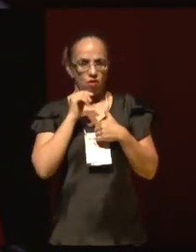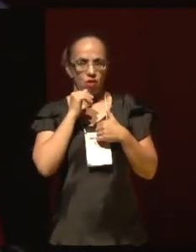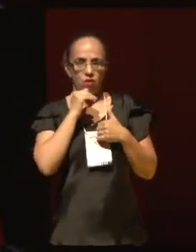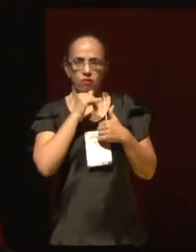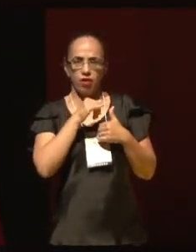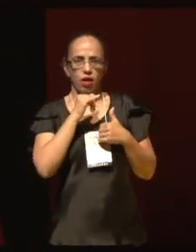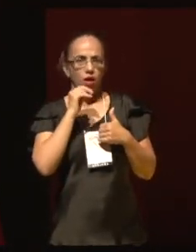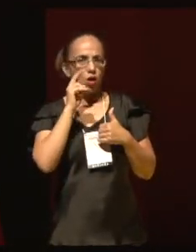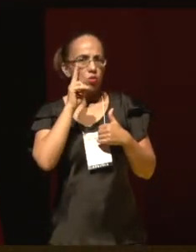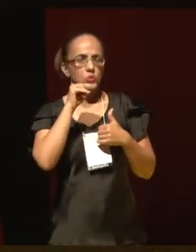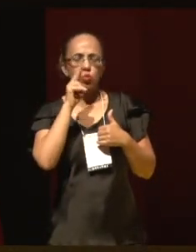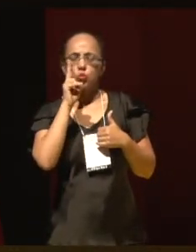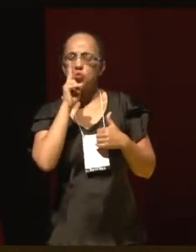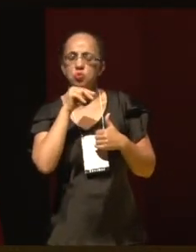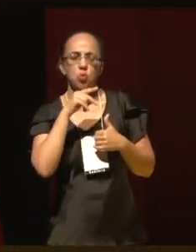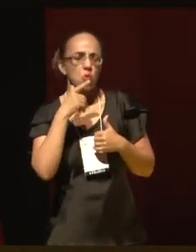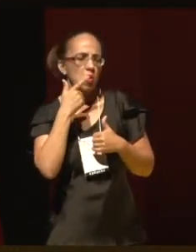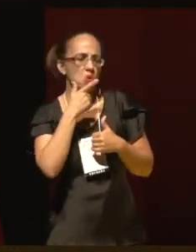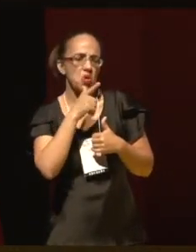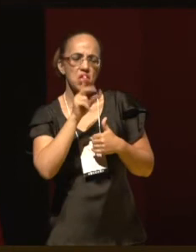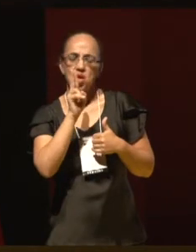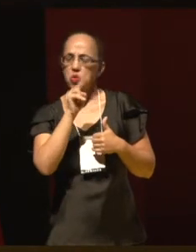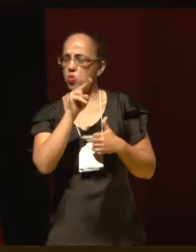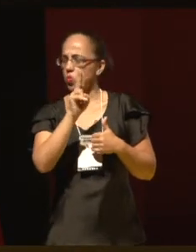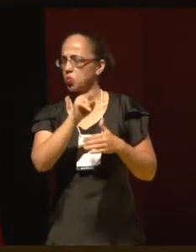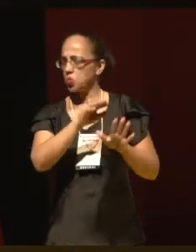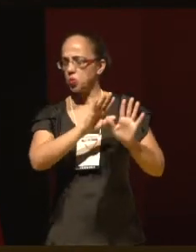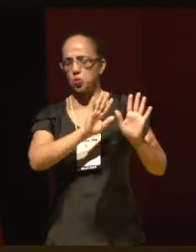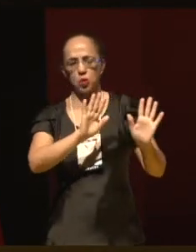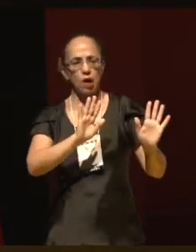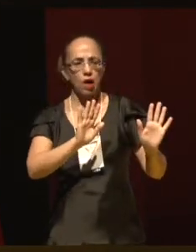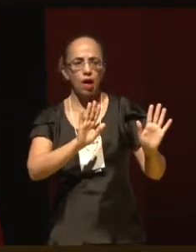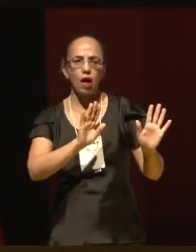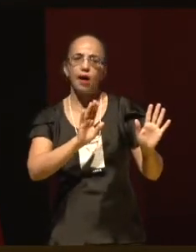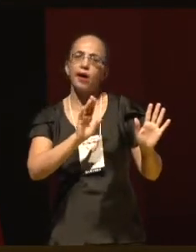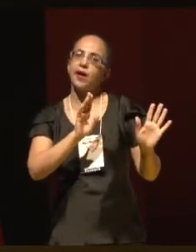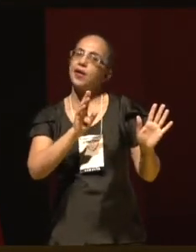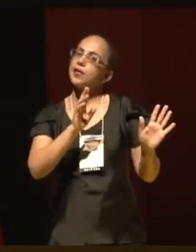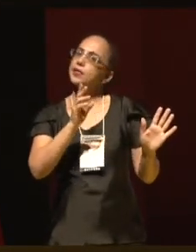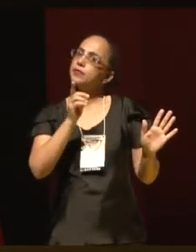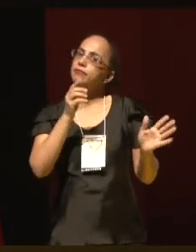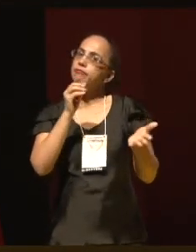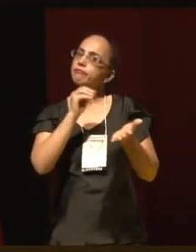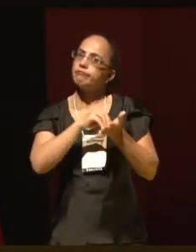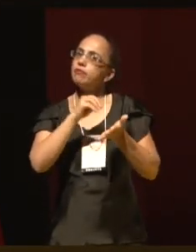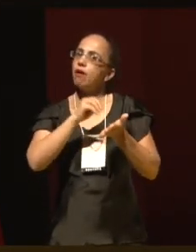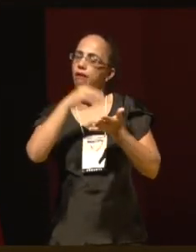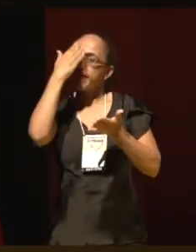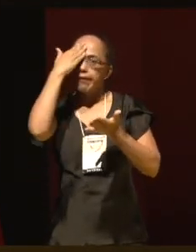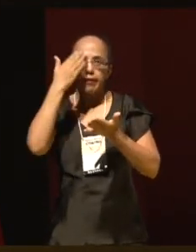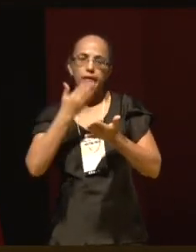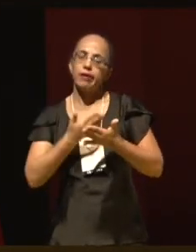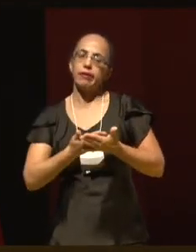estamos acreditando na imortalidade da alma. Se não fala em esta vida, na próxima vida vai falar.